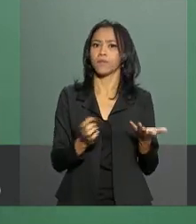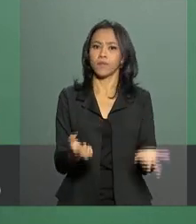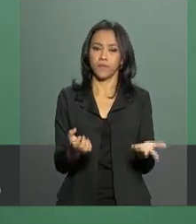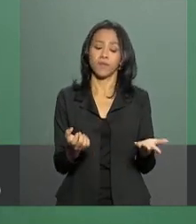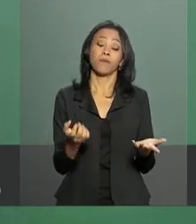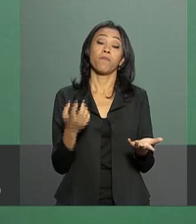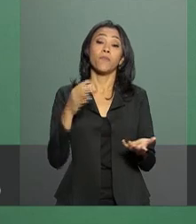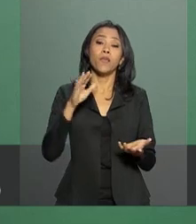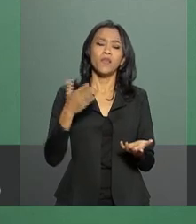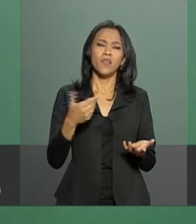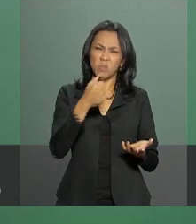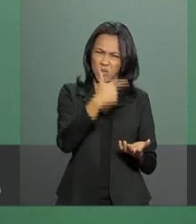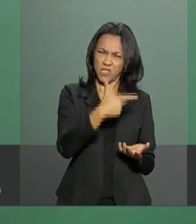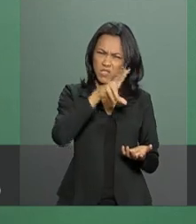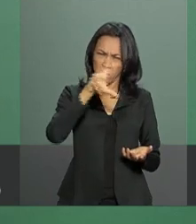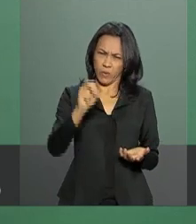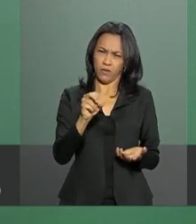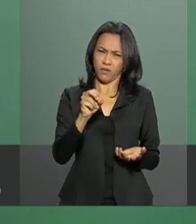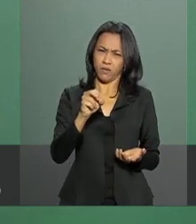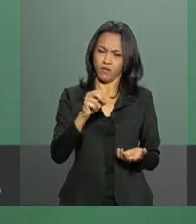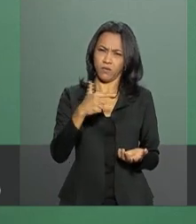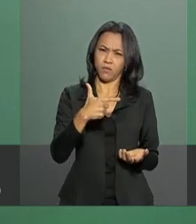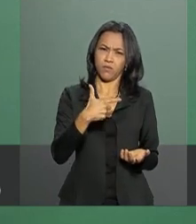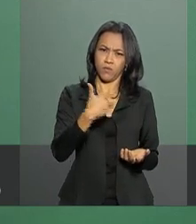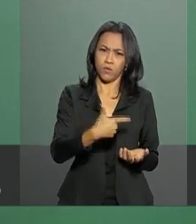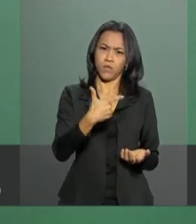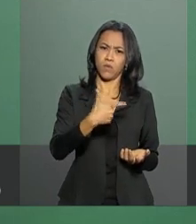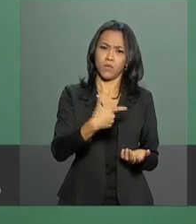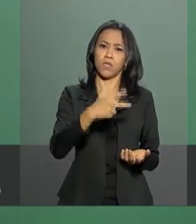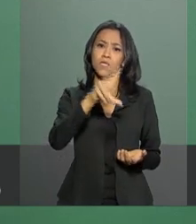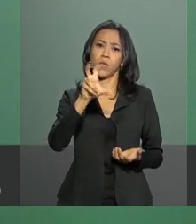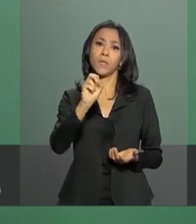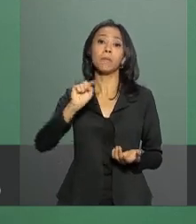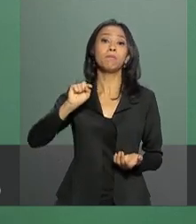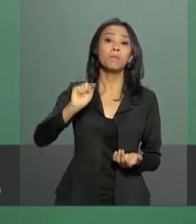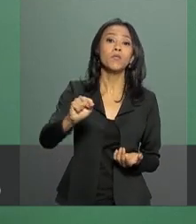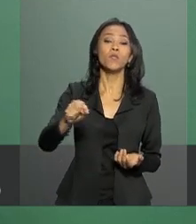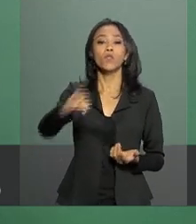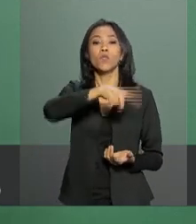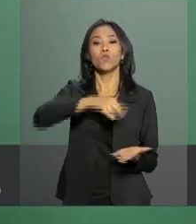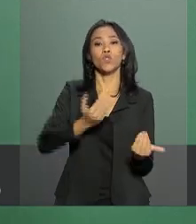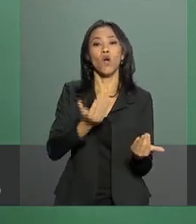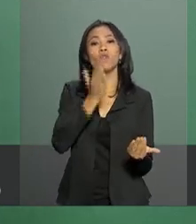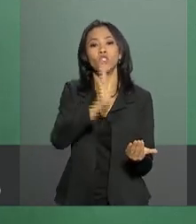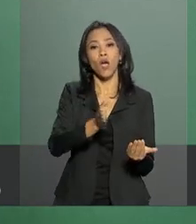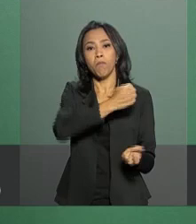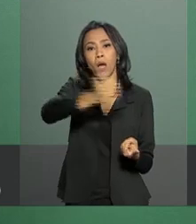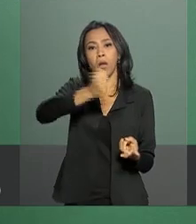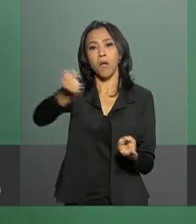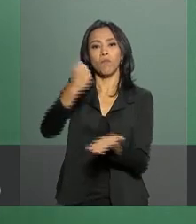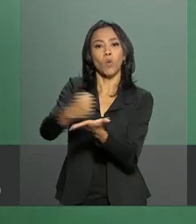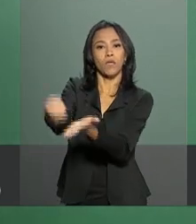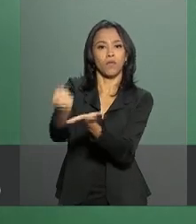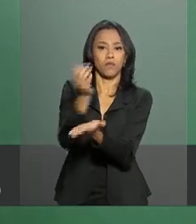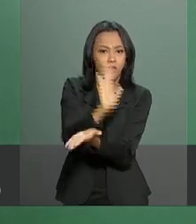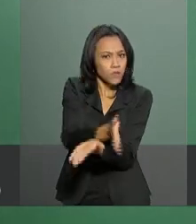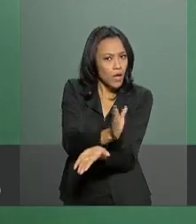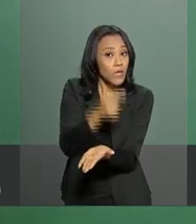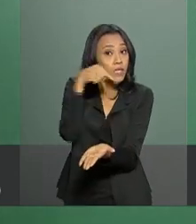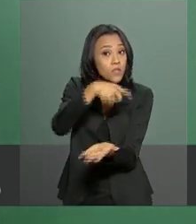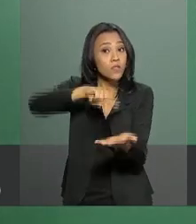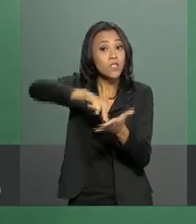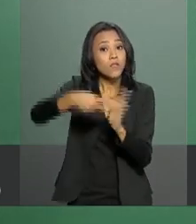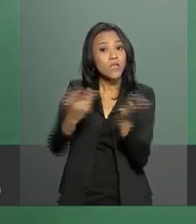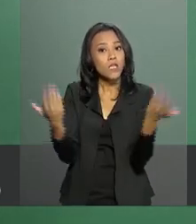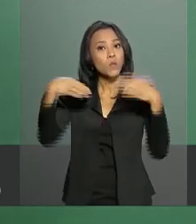250 dos 40 250 mil jovens já foram contratados porque isso significa inclusão ele vai